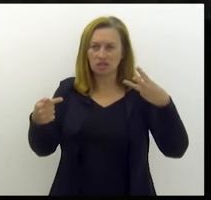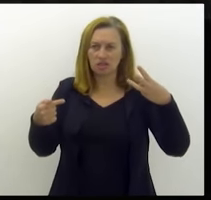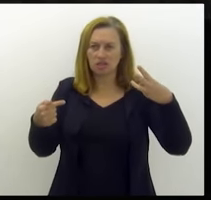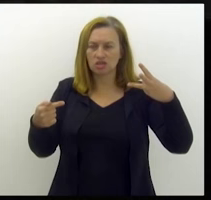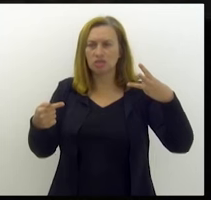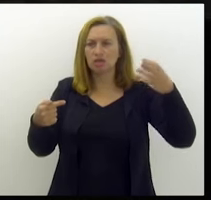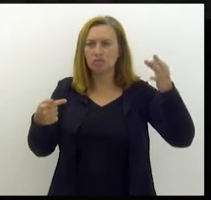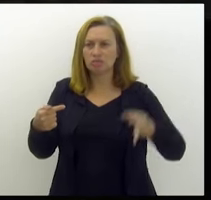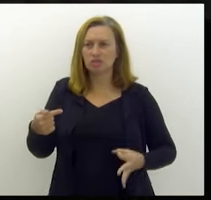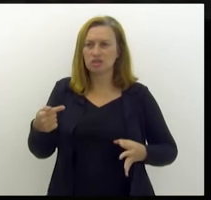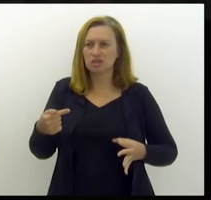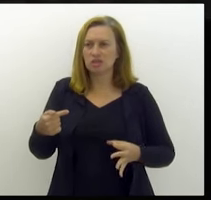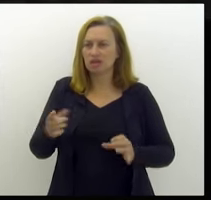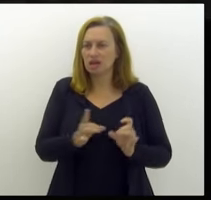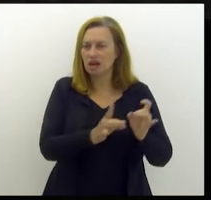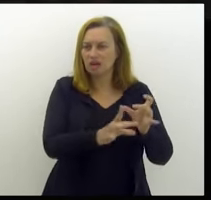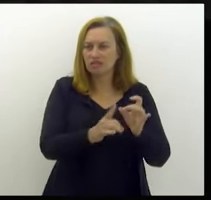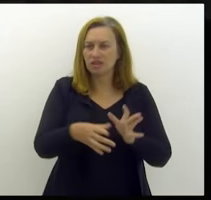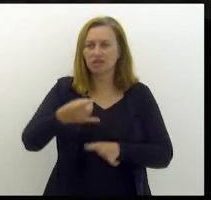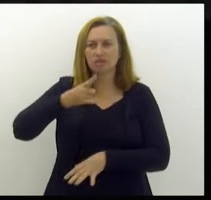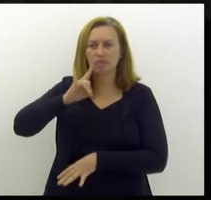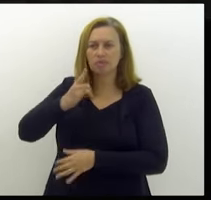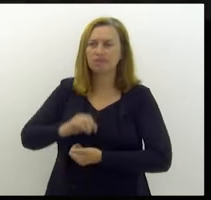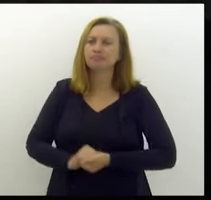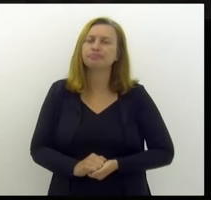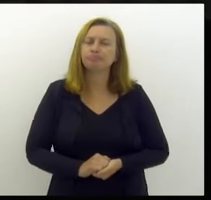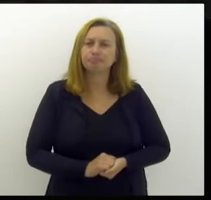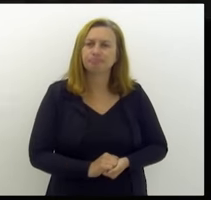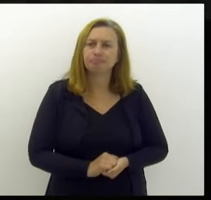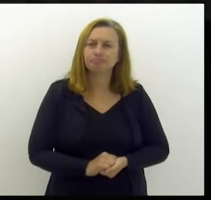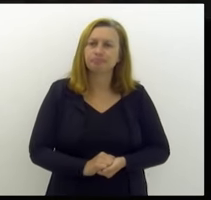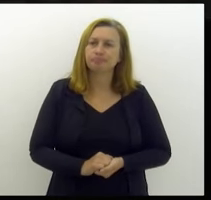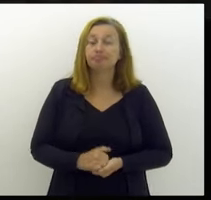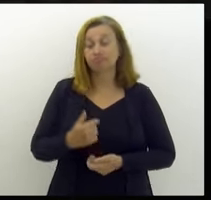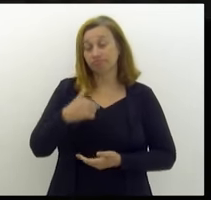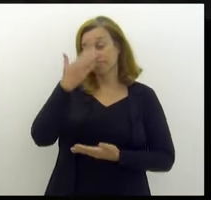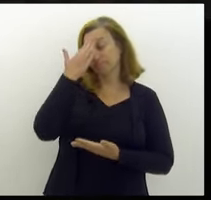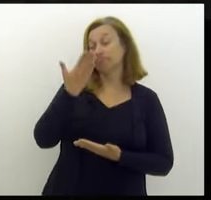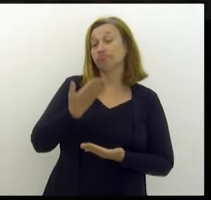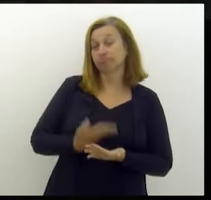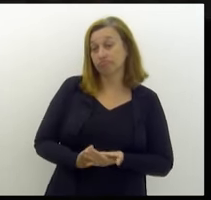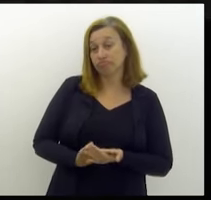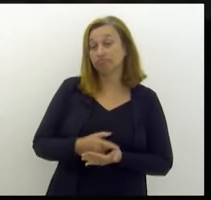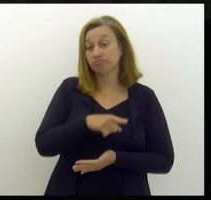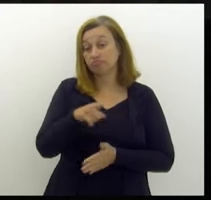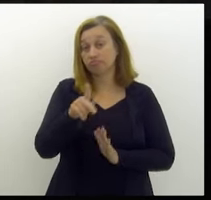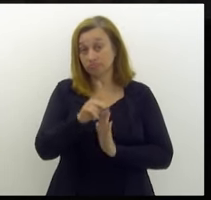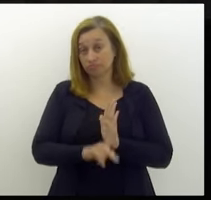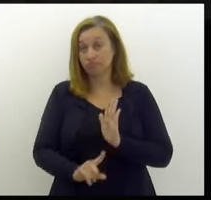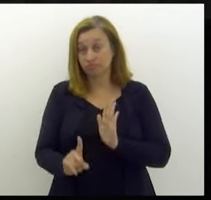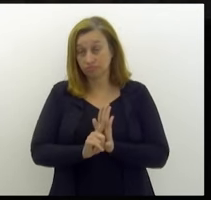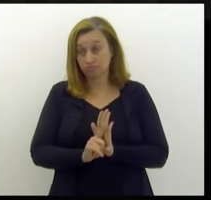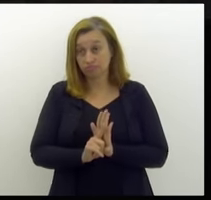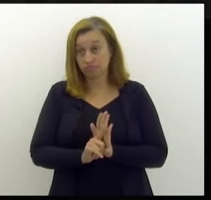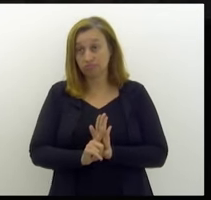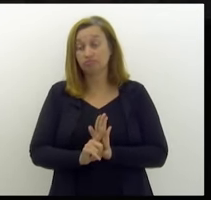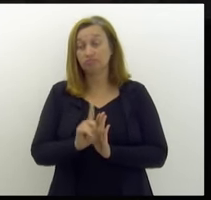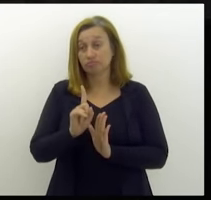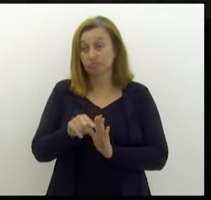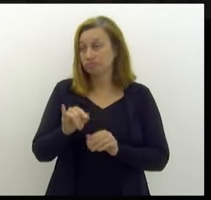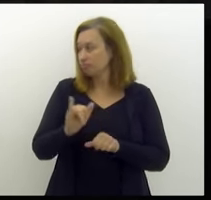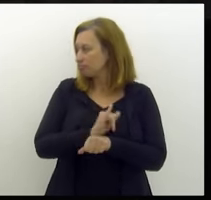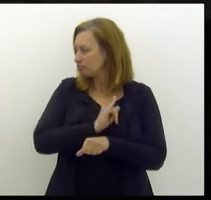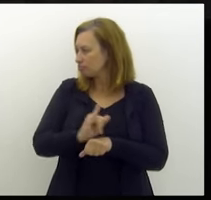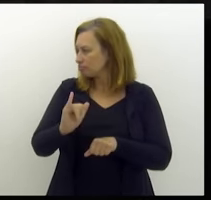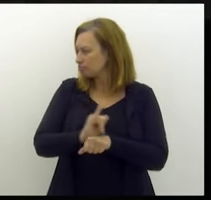de bebidas adas artificialmente e eu acredito que esse projeto de lei é uma alternativa